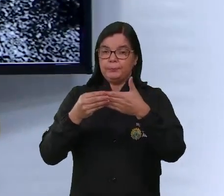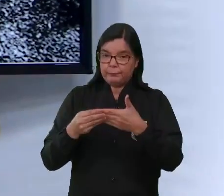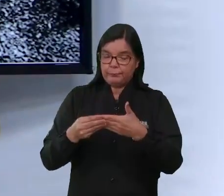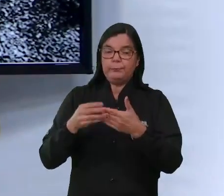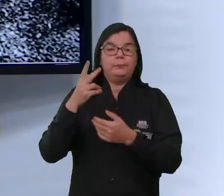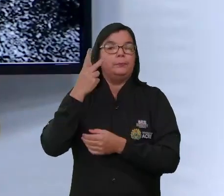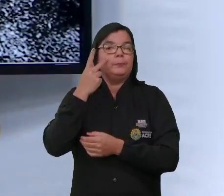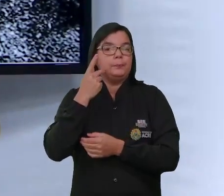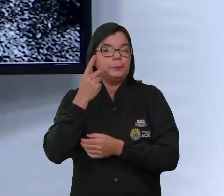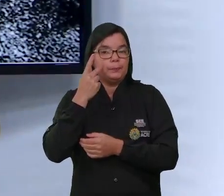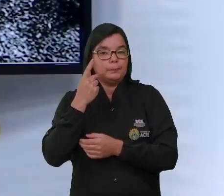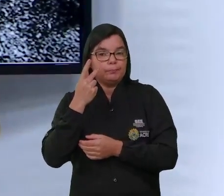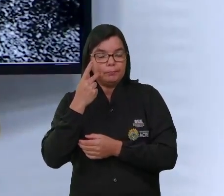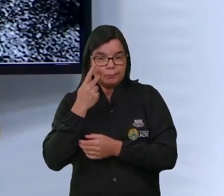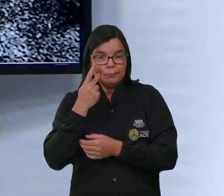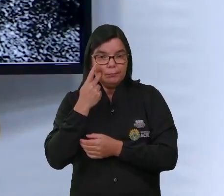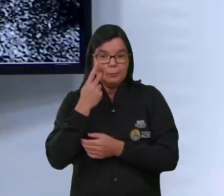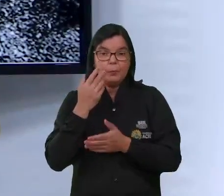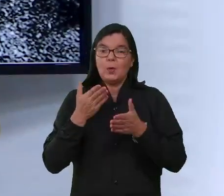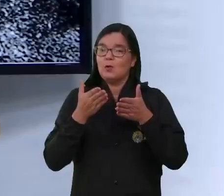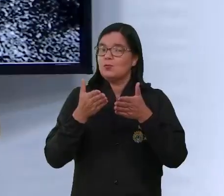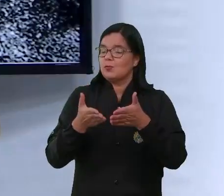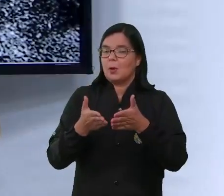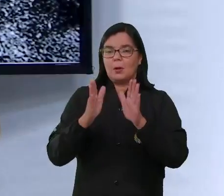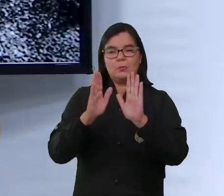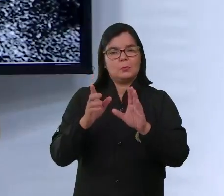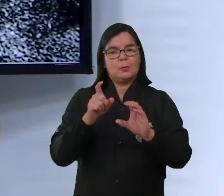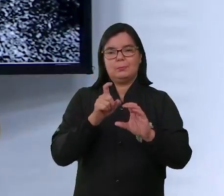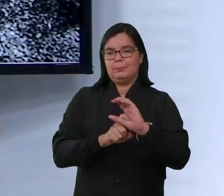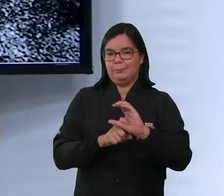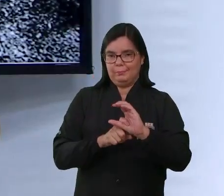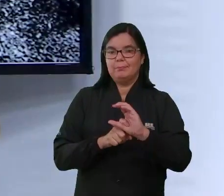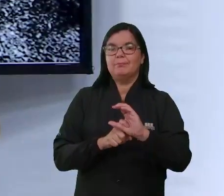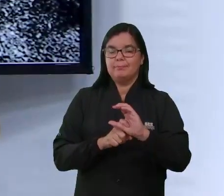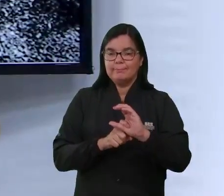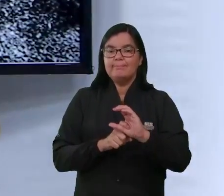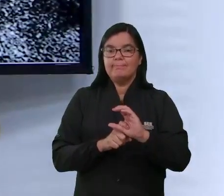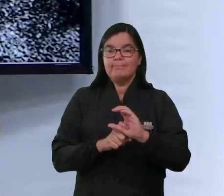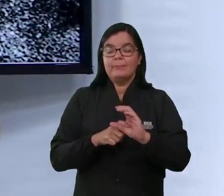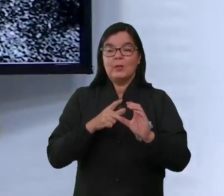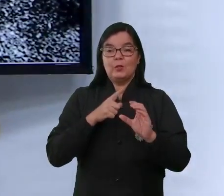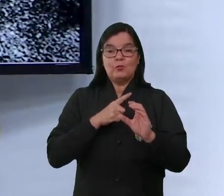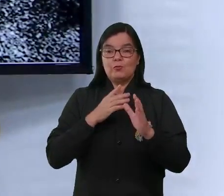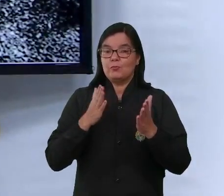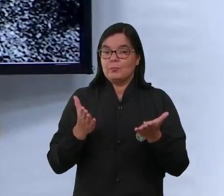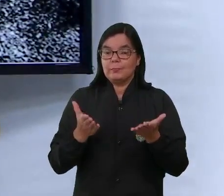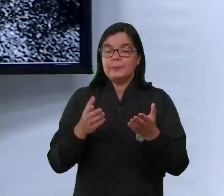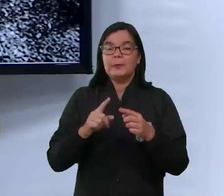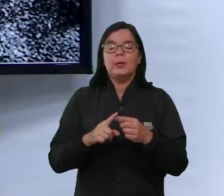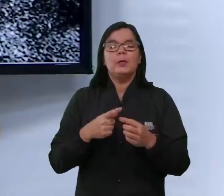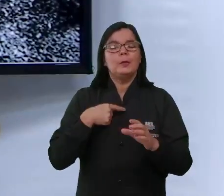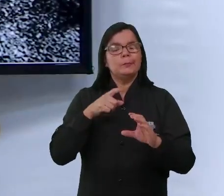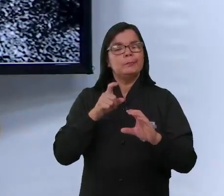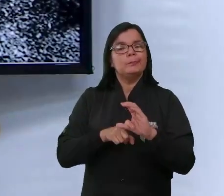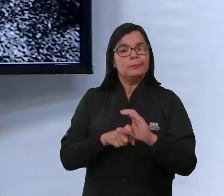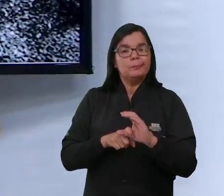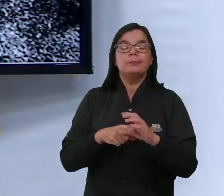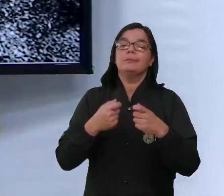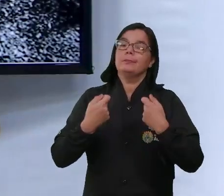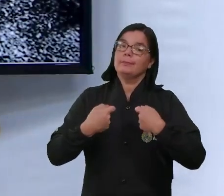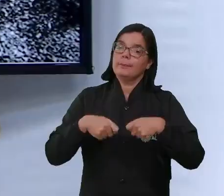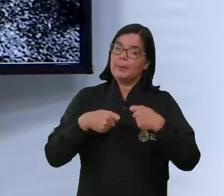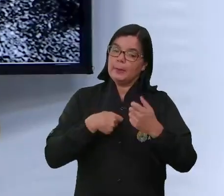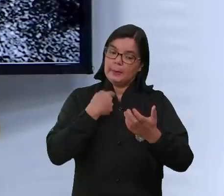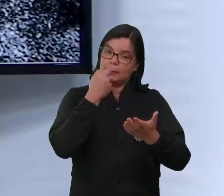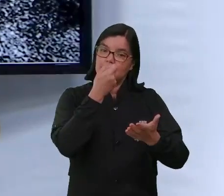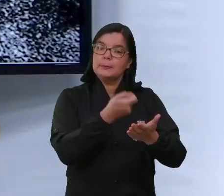do Nordeste para cá. Então ele chegava endividado, ele chegava com uma dívida, e dívida essa que precisava